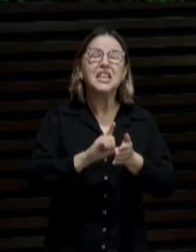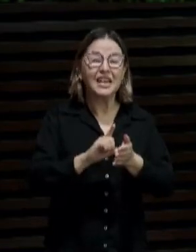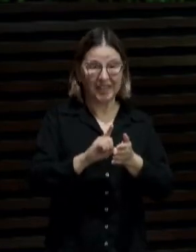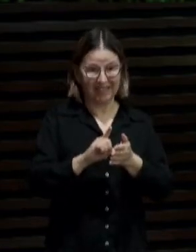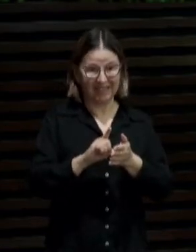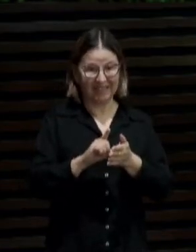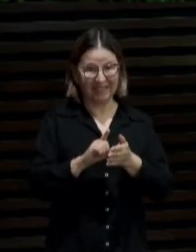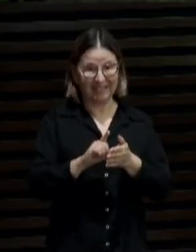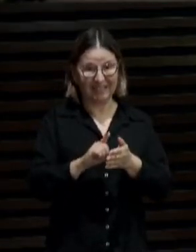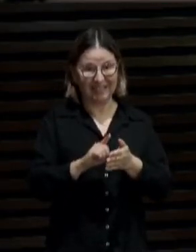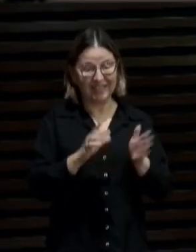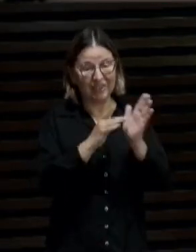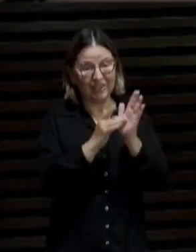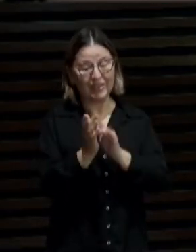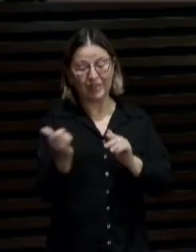funcionavam?